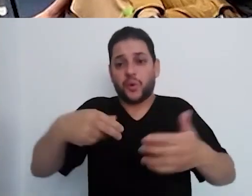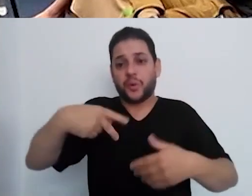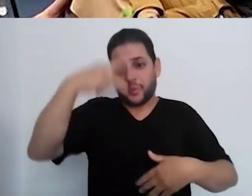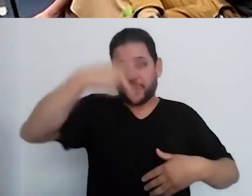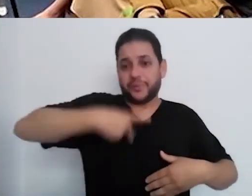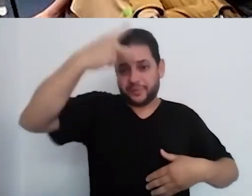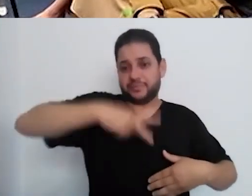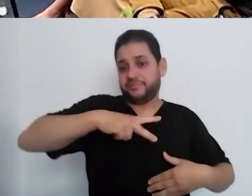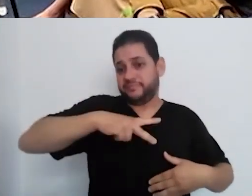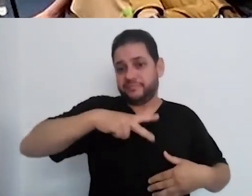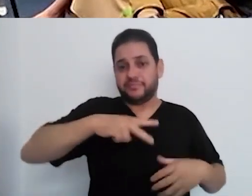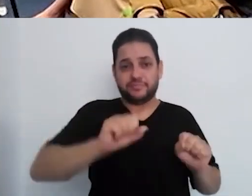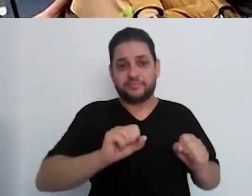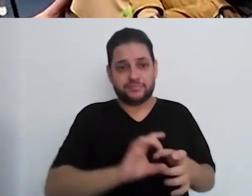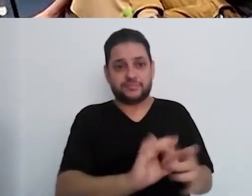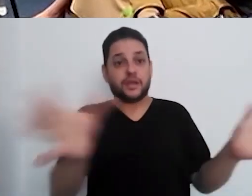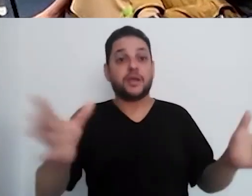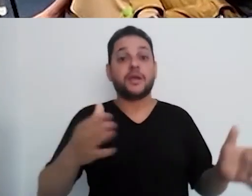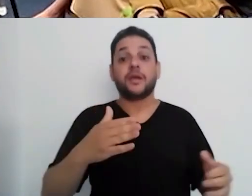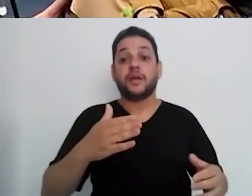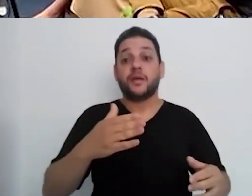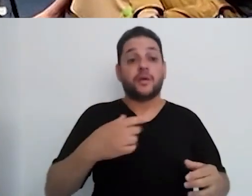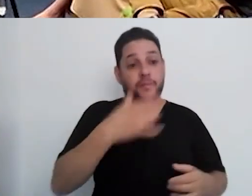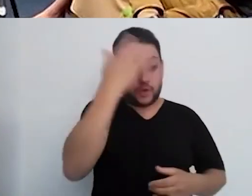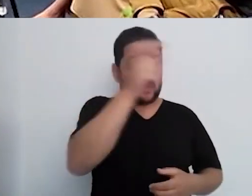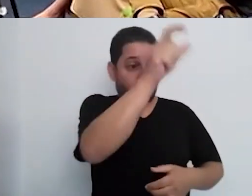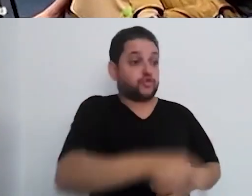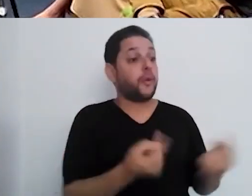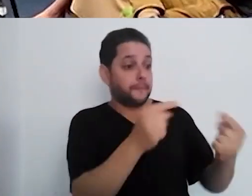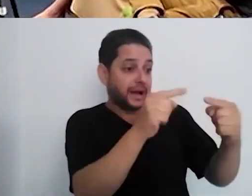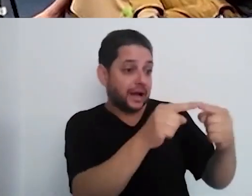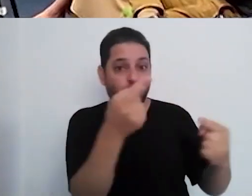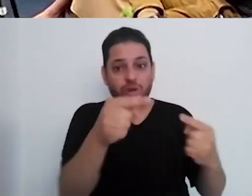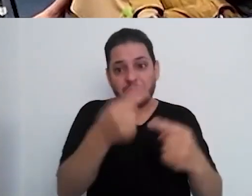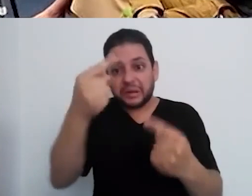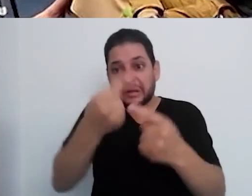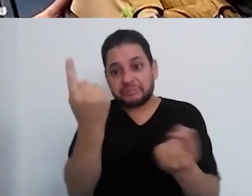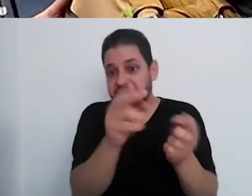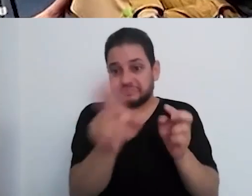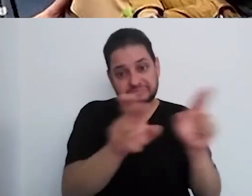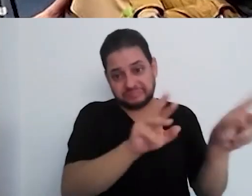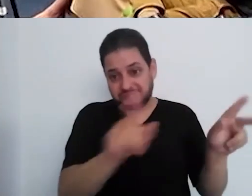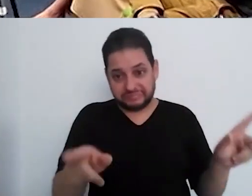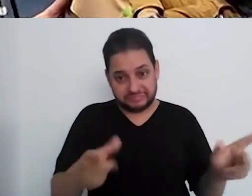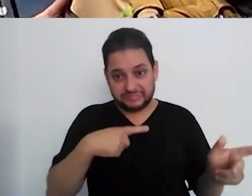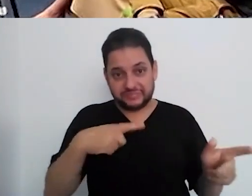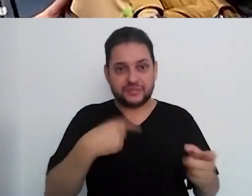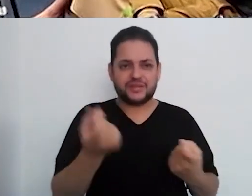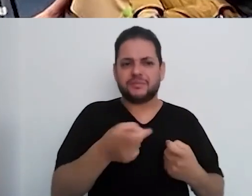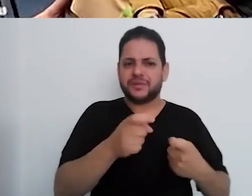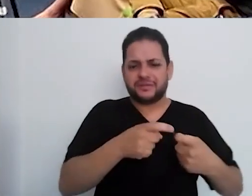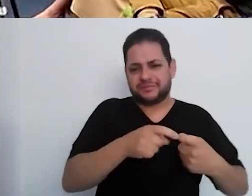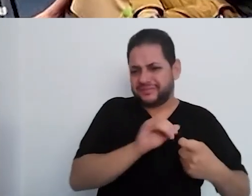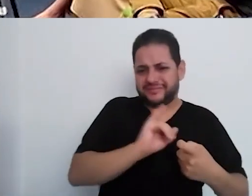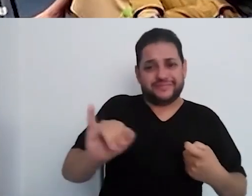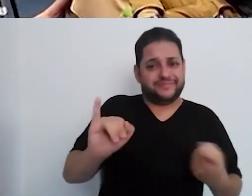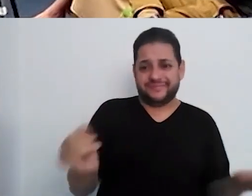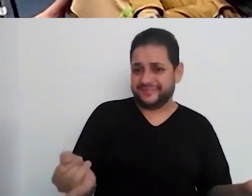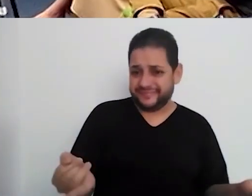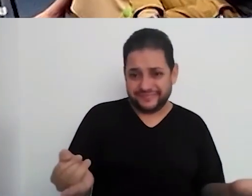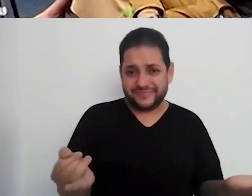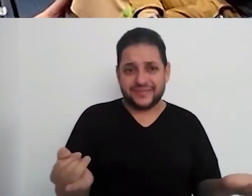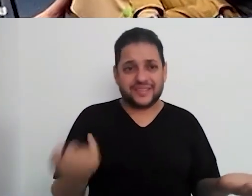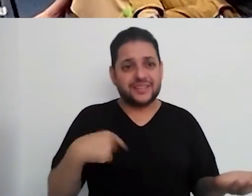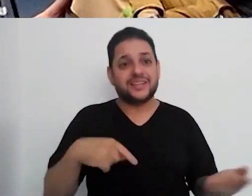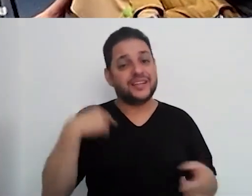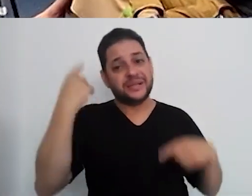coisas funcionam para uma pessoa, não funcionam para outra. Enfim, né? Um médico falar uma coisa dessa é uma coisa